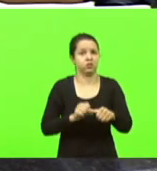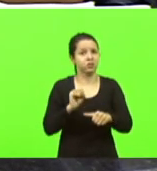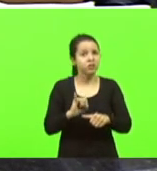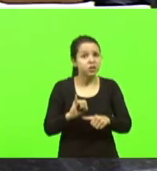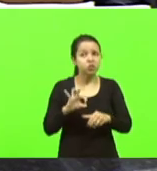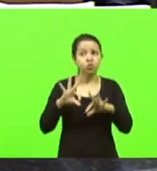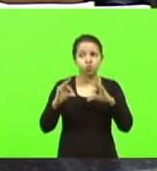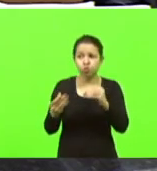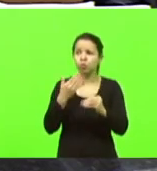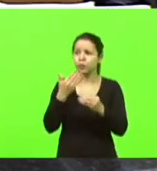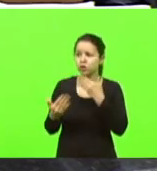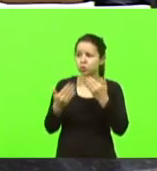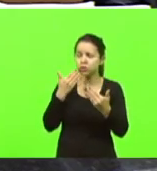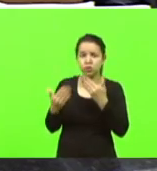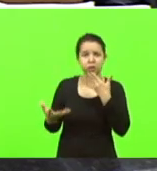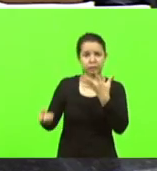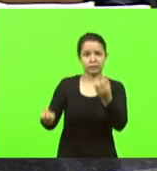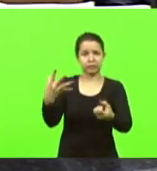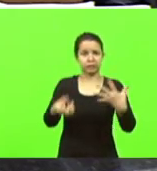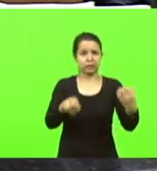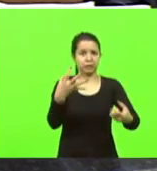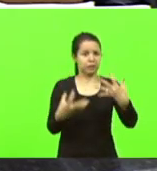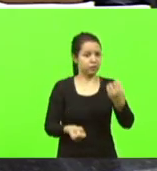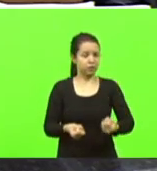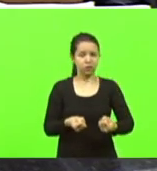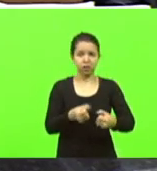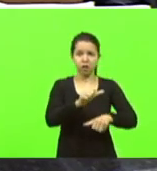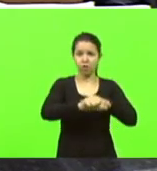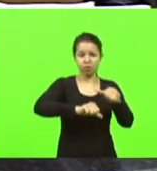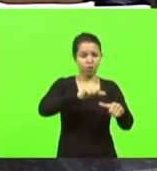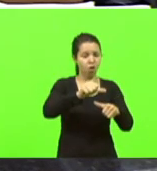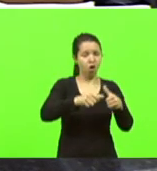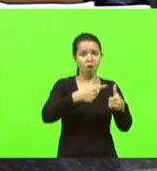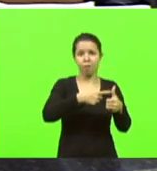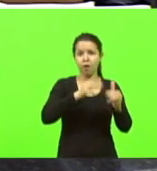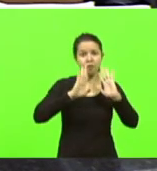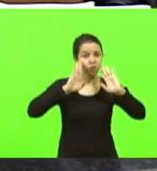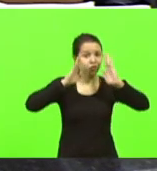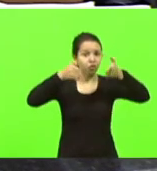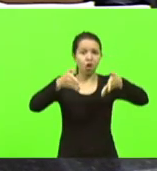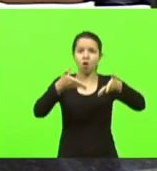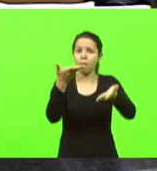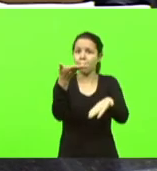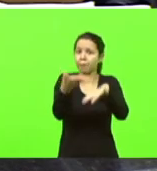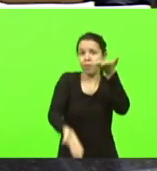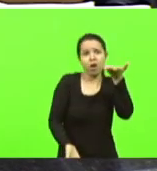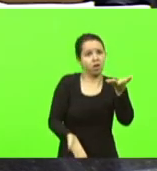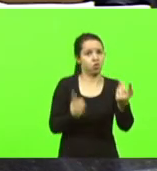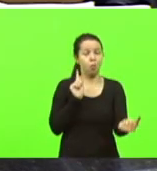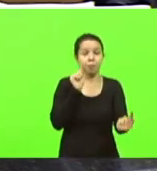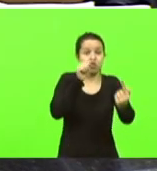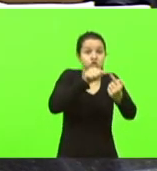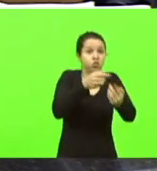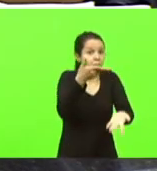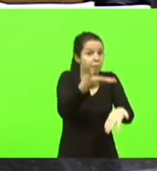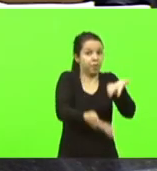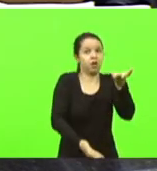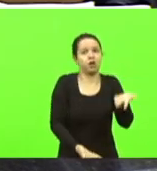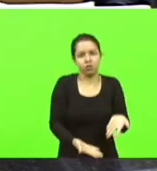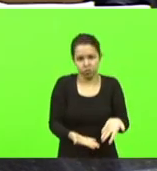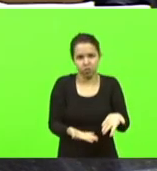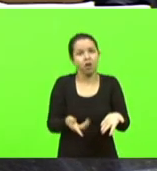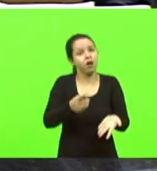a reforma desidrata e perde o foco perde o objetivo e aí sim